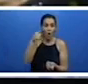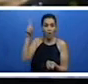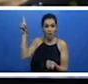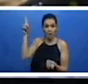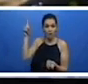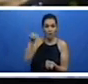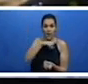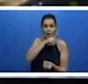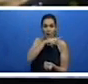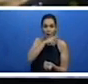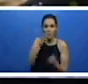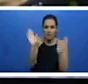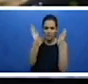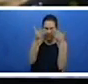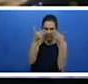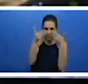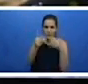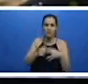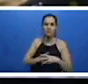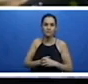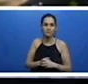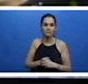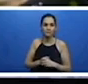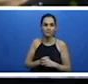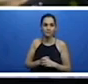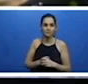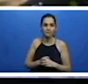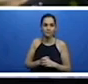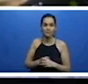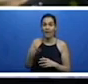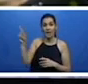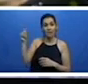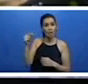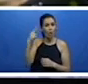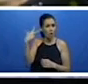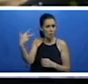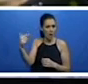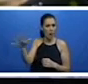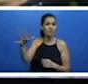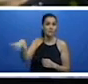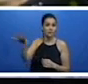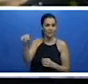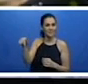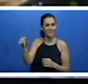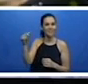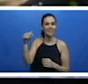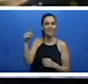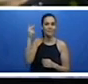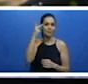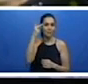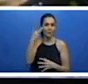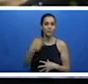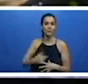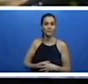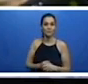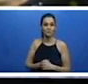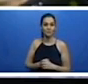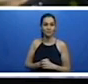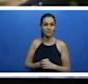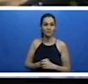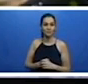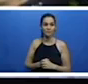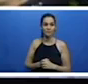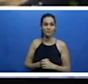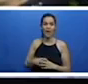temos 3 tipos, uma albina, uma mais comum na nossa região, que é essa com listras cinzas e brancas, e